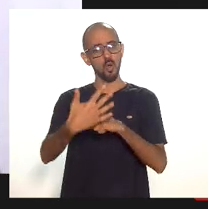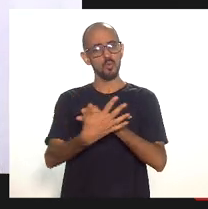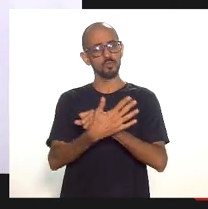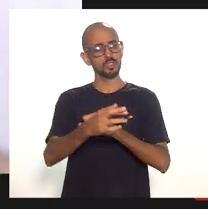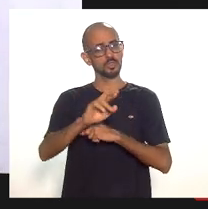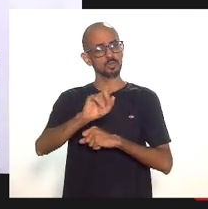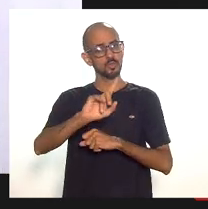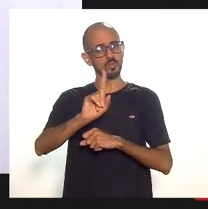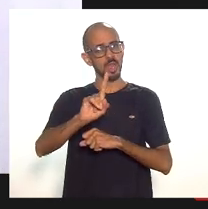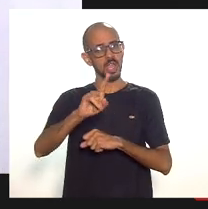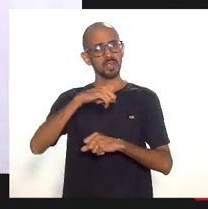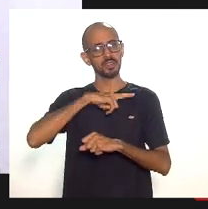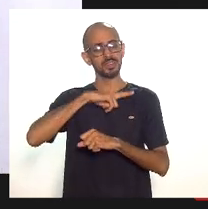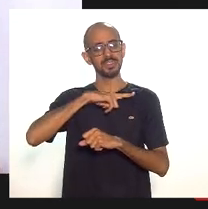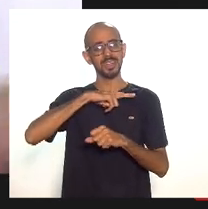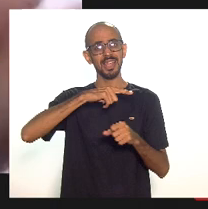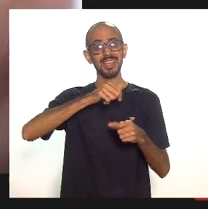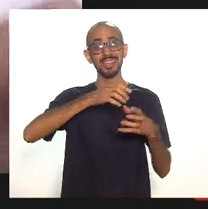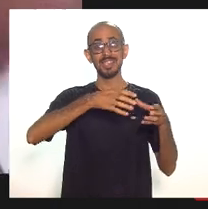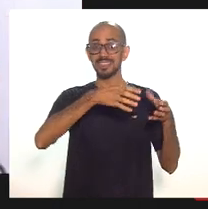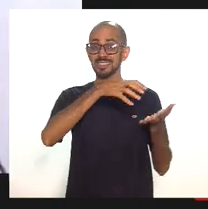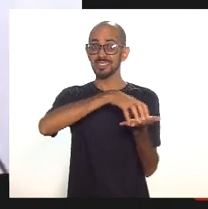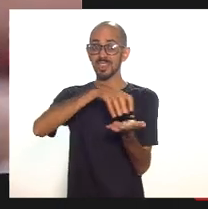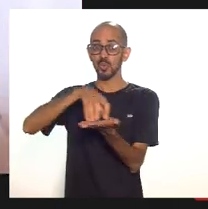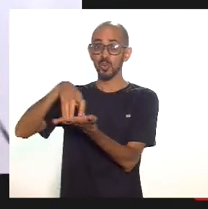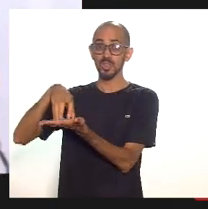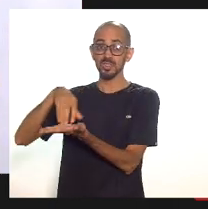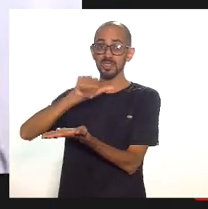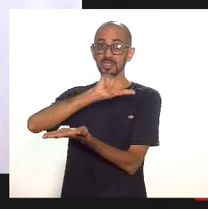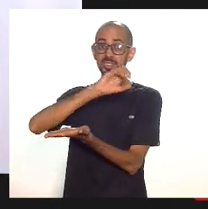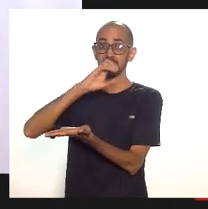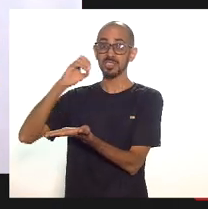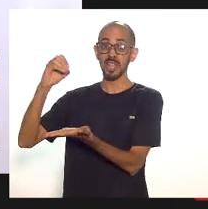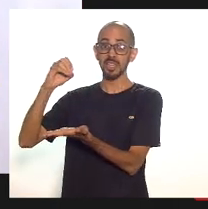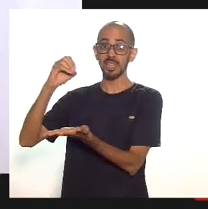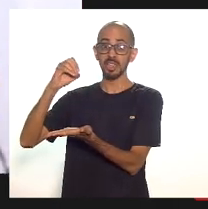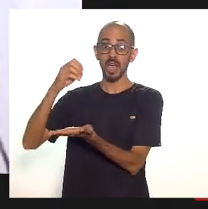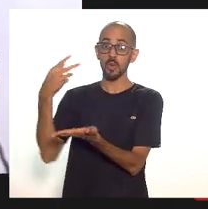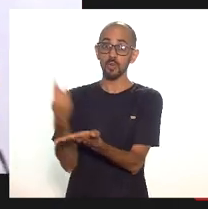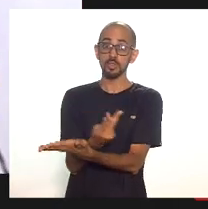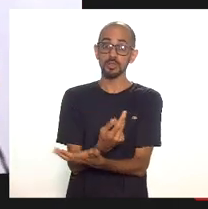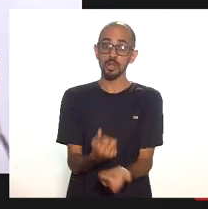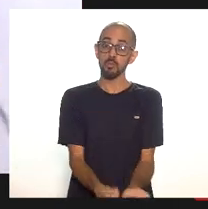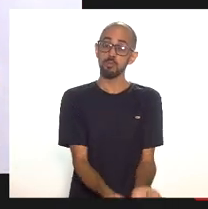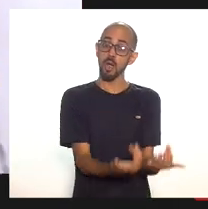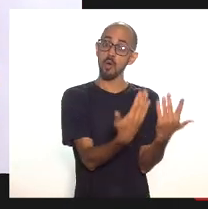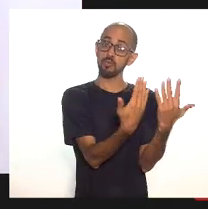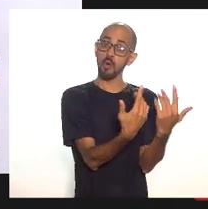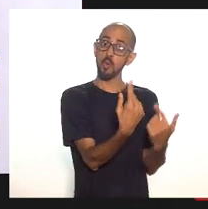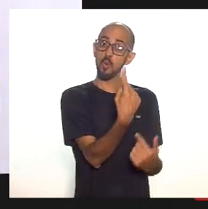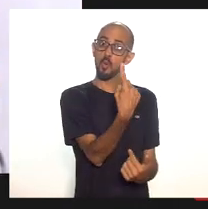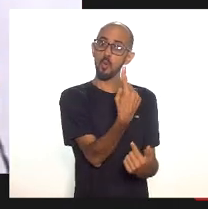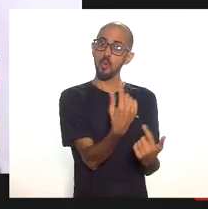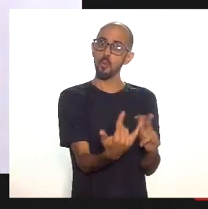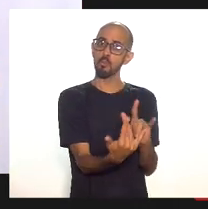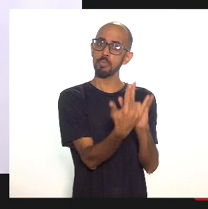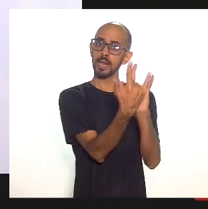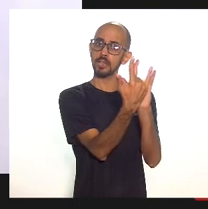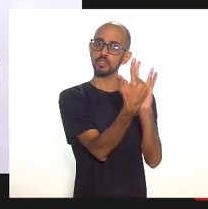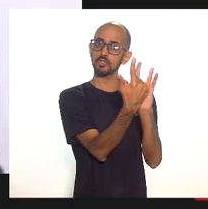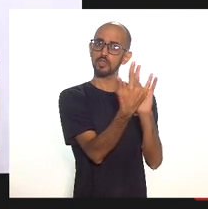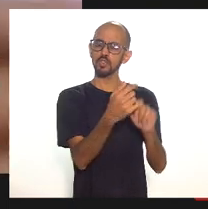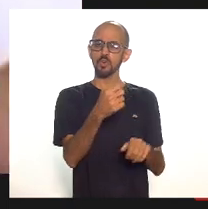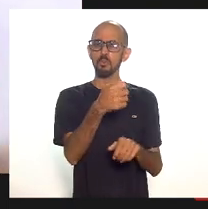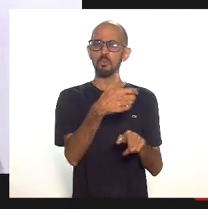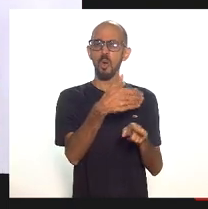complexo de 6 blocos, e só o prédio 1 foi, que houve um incêndio, e um pouco do prédio 2, que é a